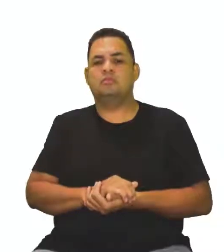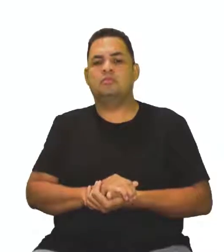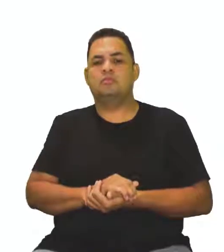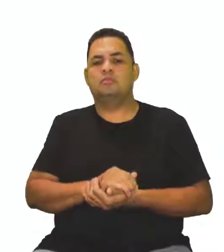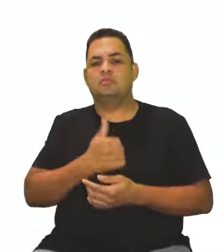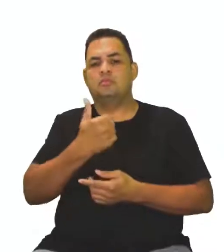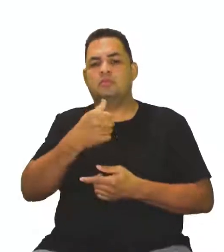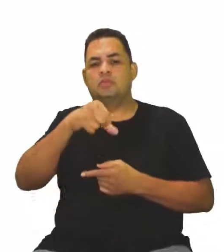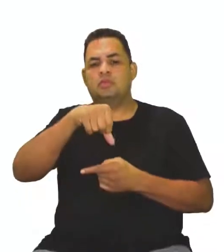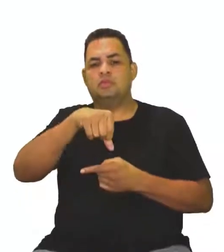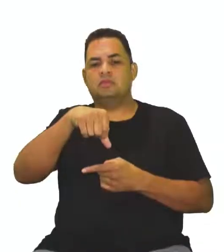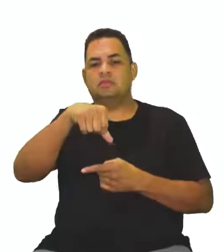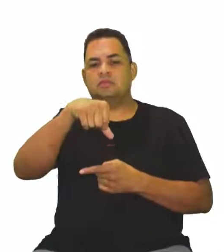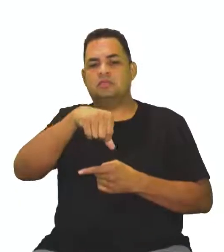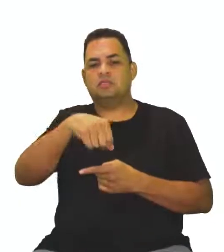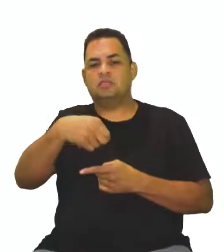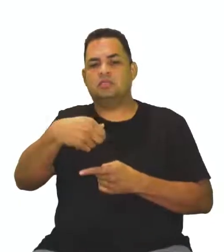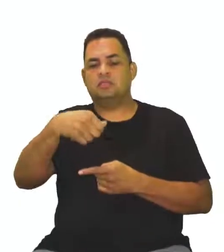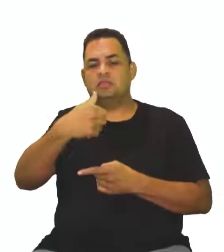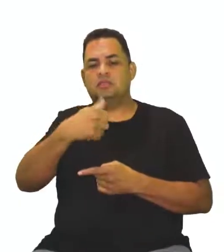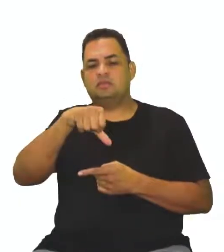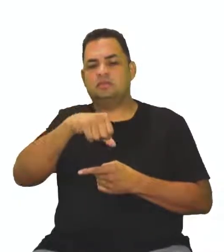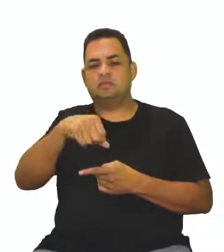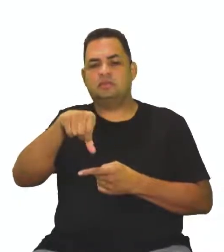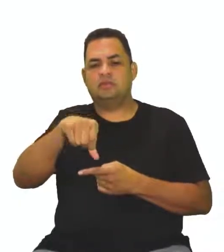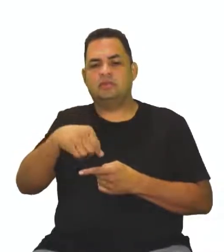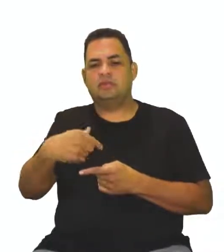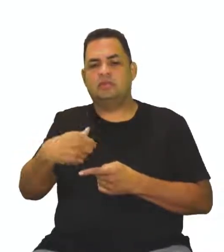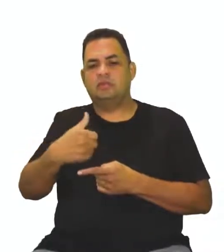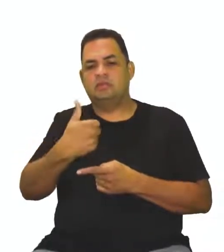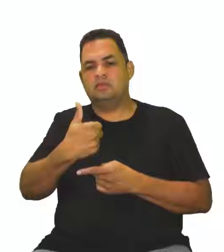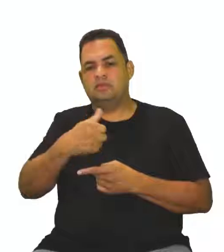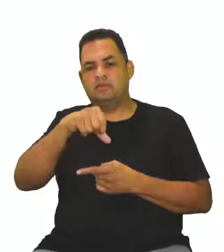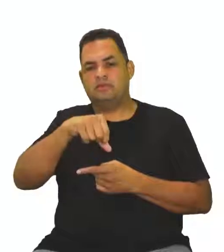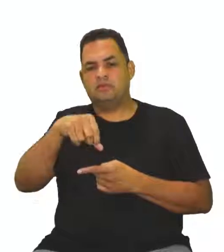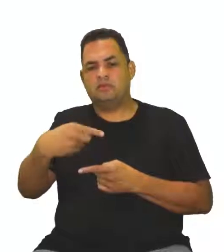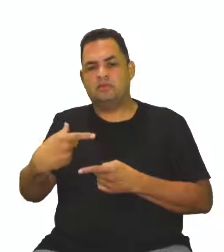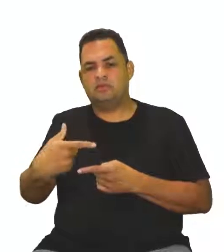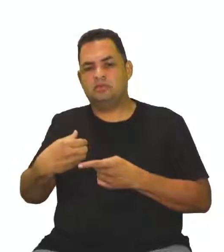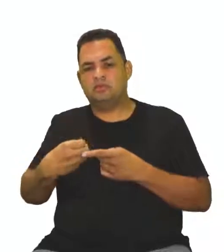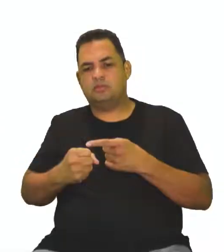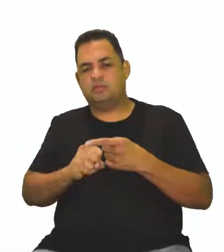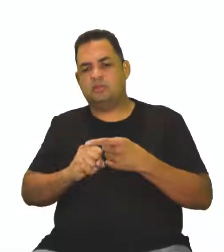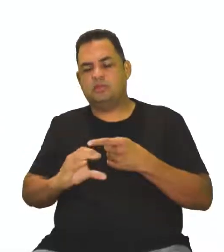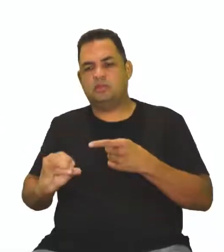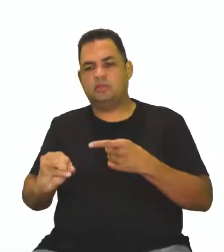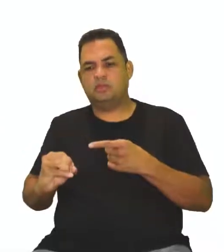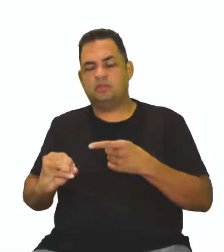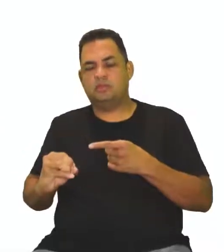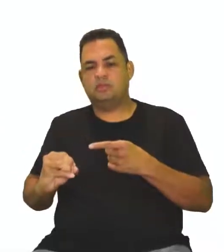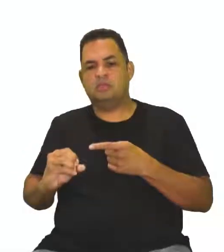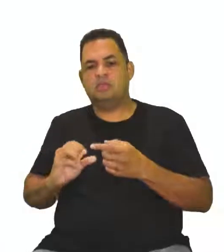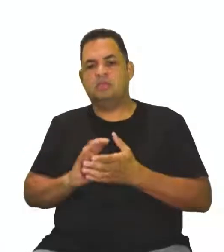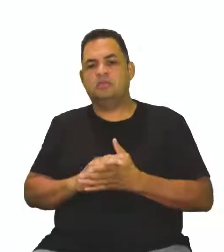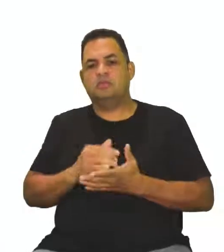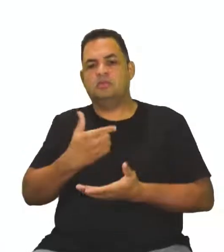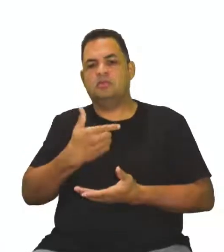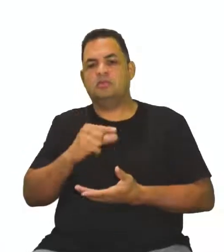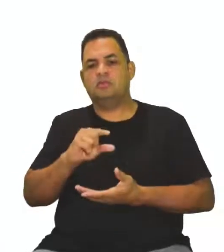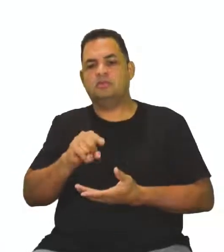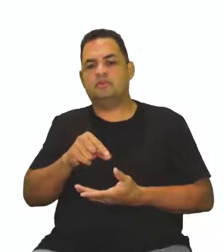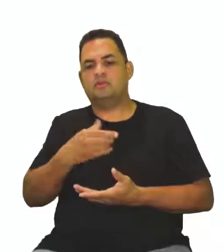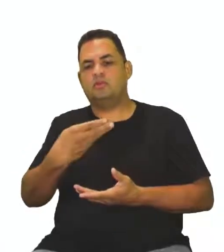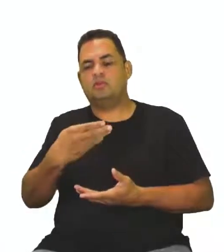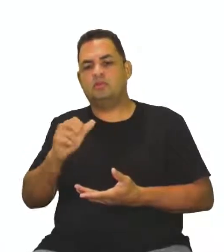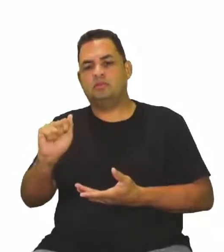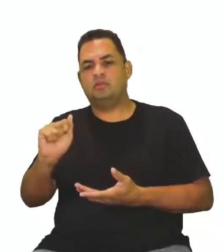o 192 pelo 80 e vou ter 2,4 amperes. E a segunda eu